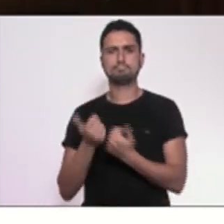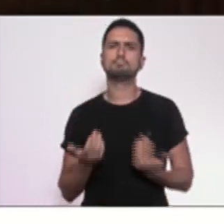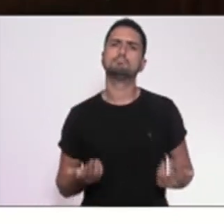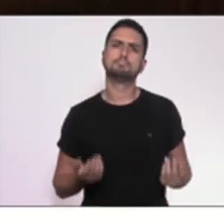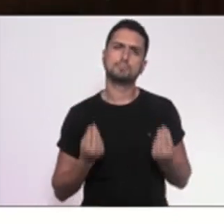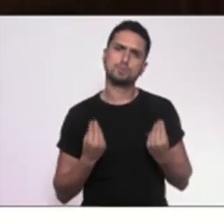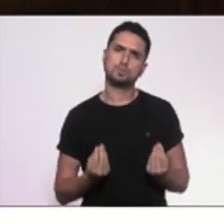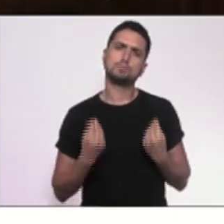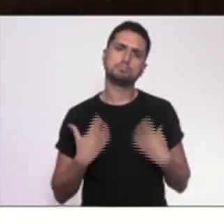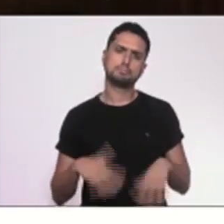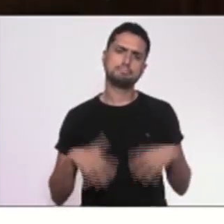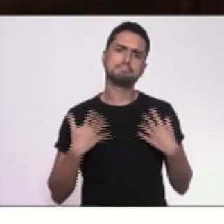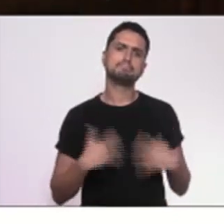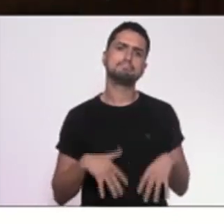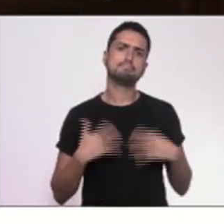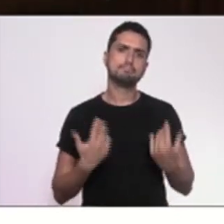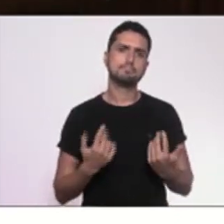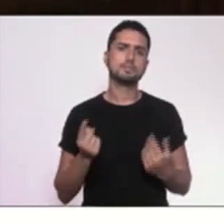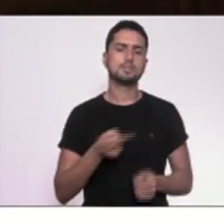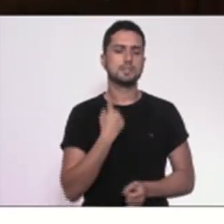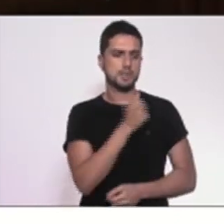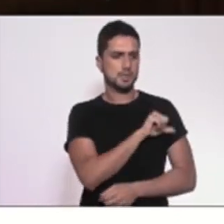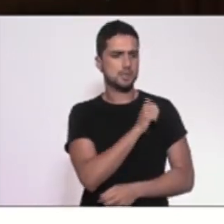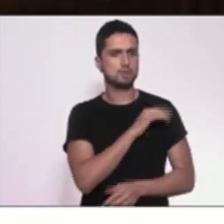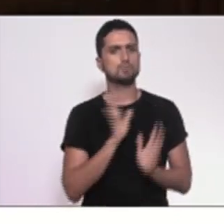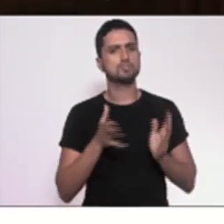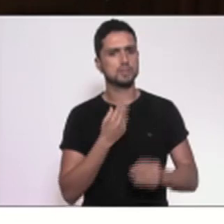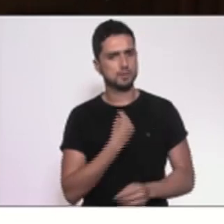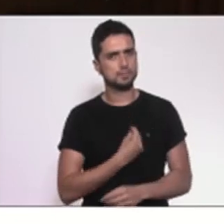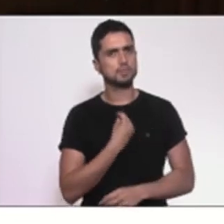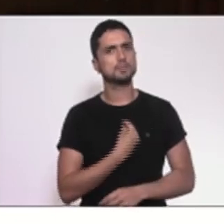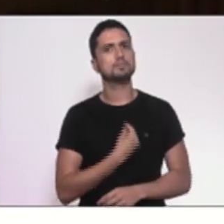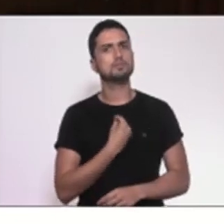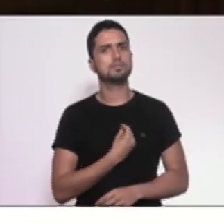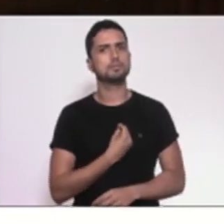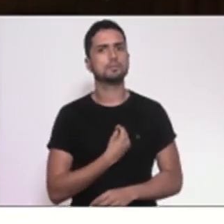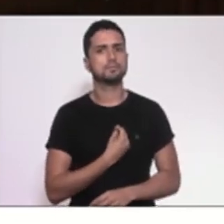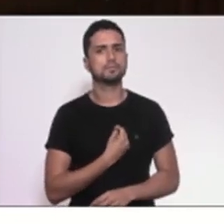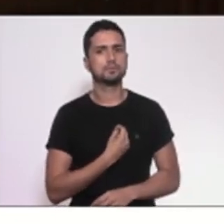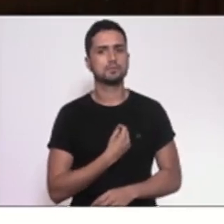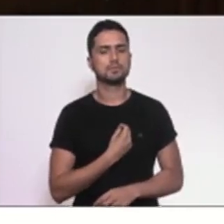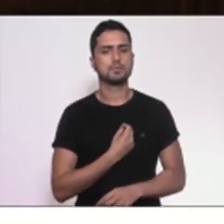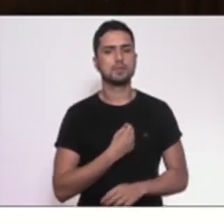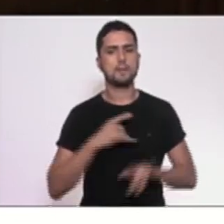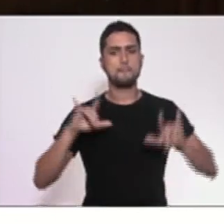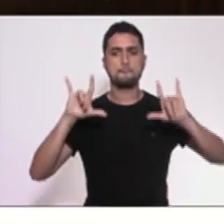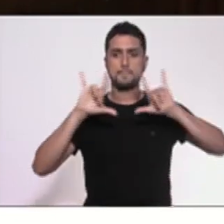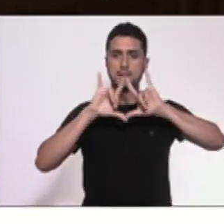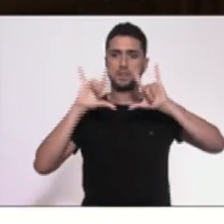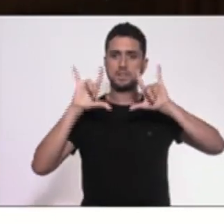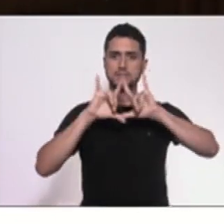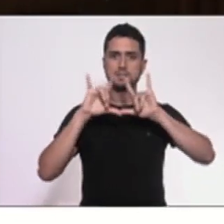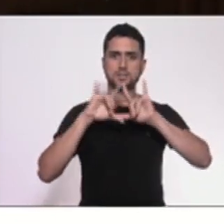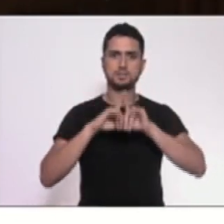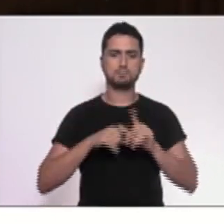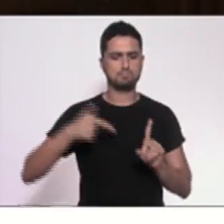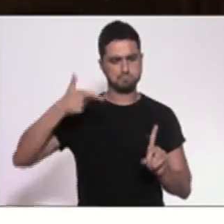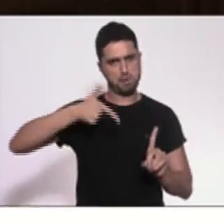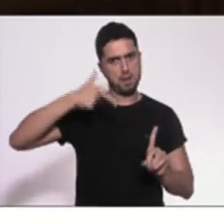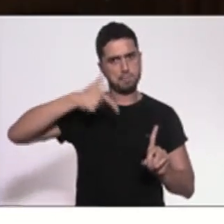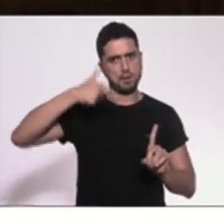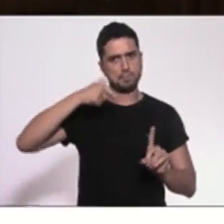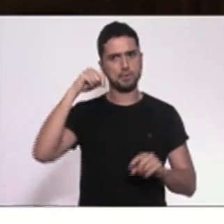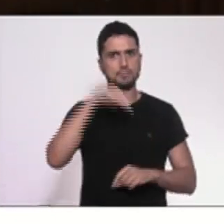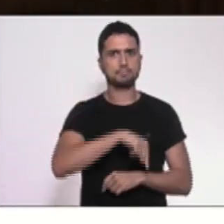anos com o perigo do que significa a atuação de grupos paramilitares. A gente aqui no Rio de Janeiro já vivencia há muito tempo